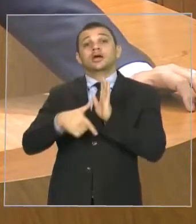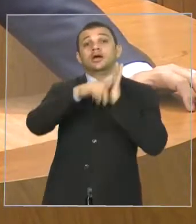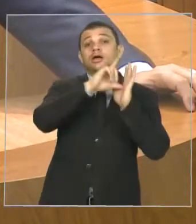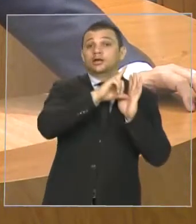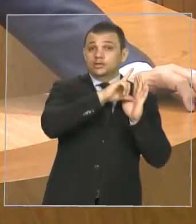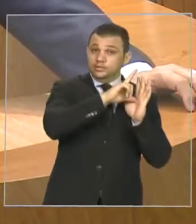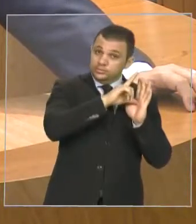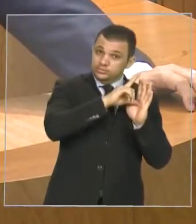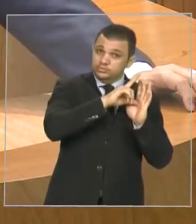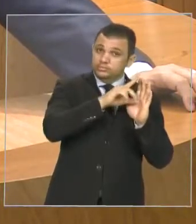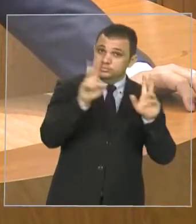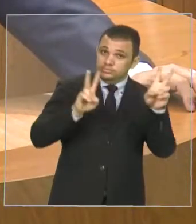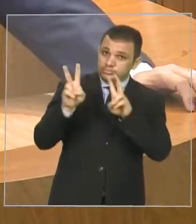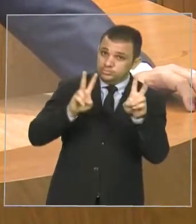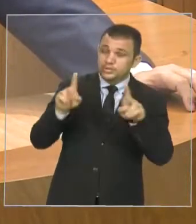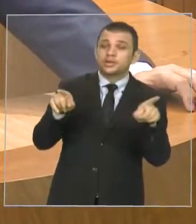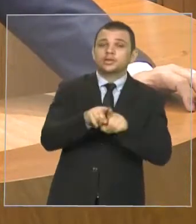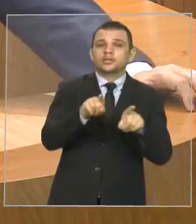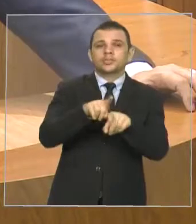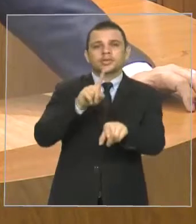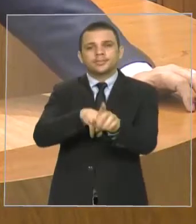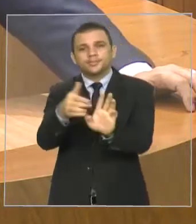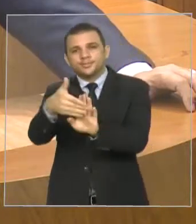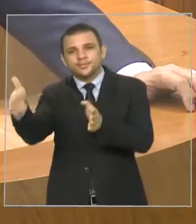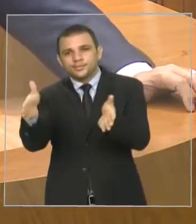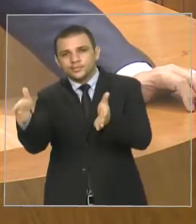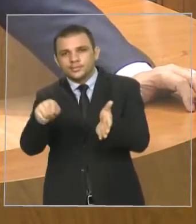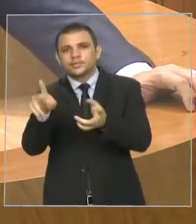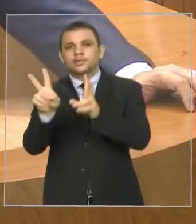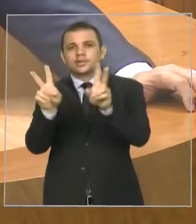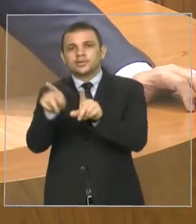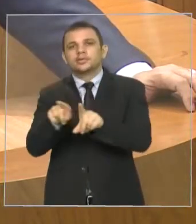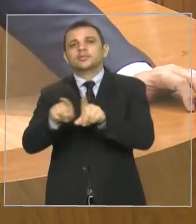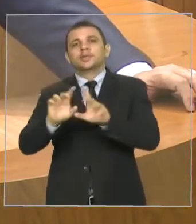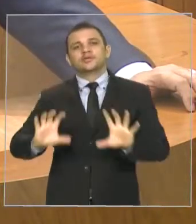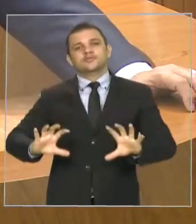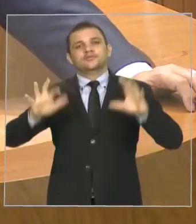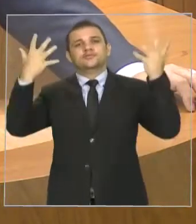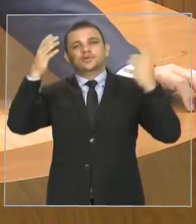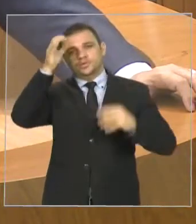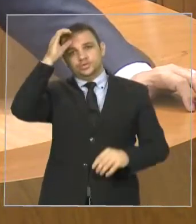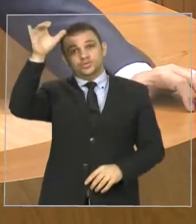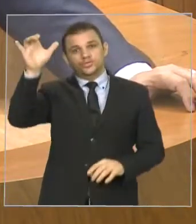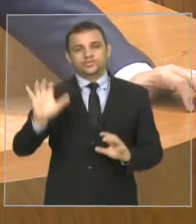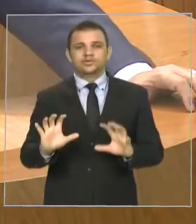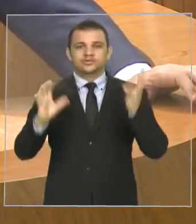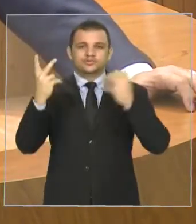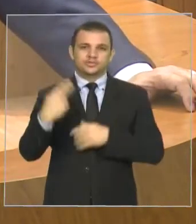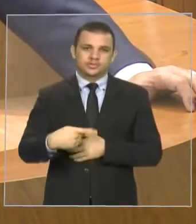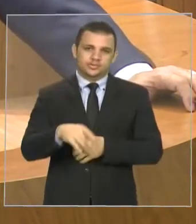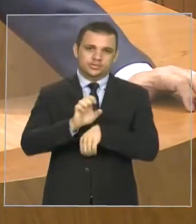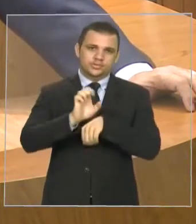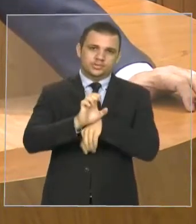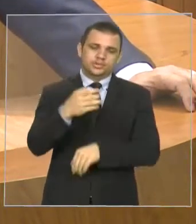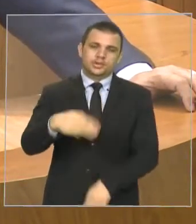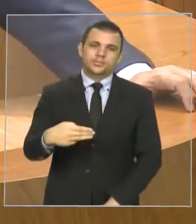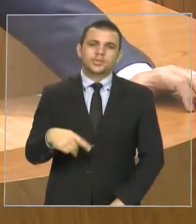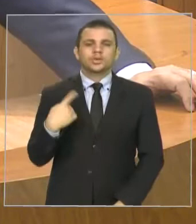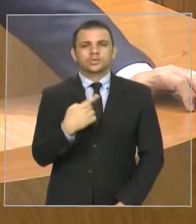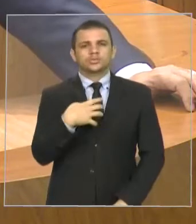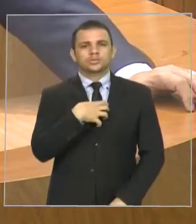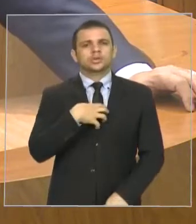contribuição à cultura e às festividades no maranhão a gente sente da importância desses grupos